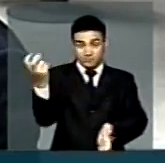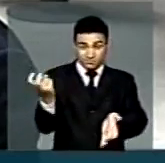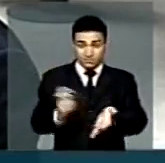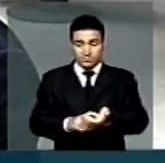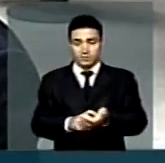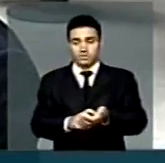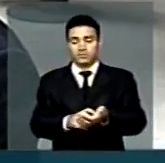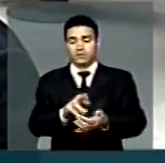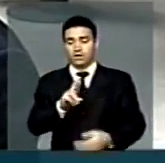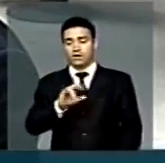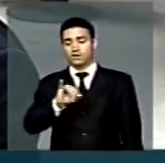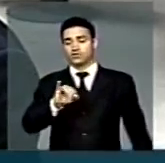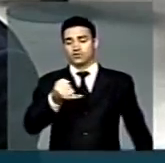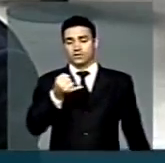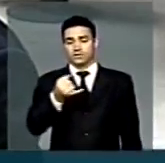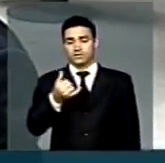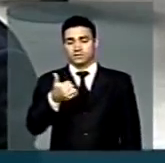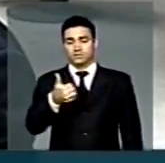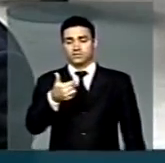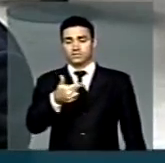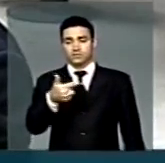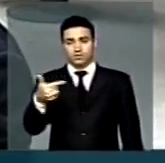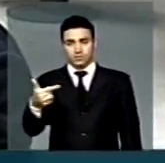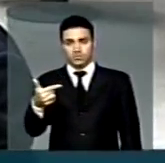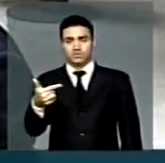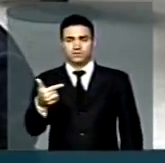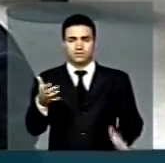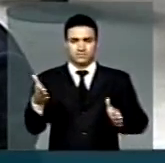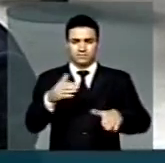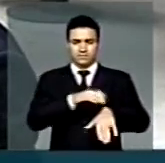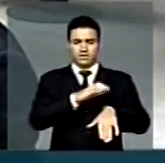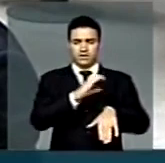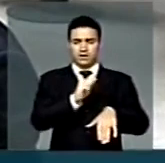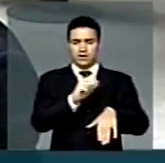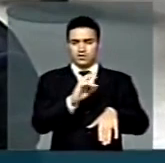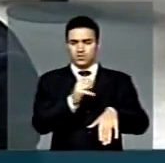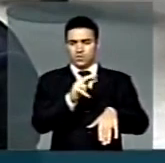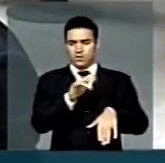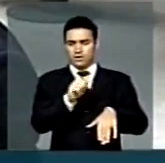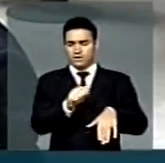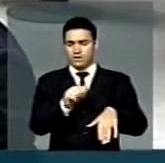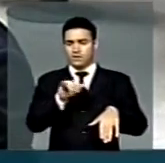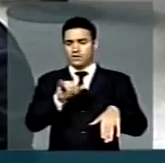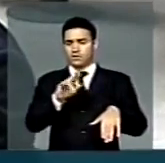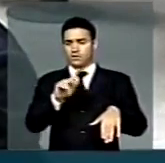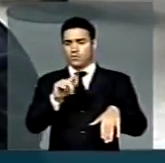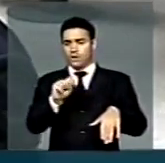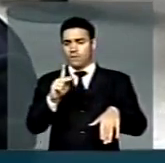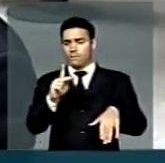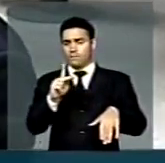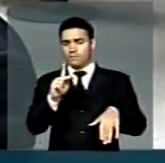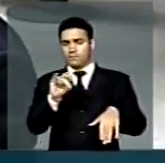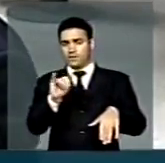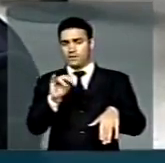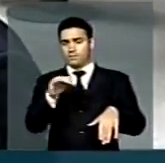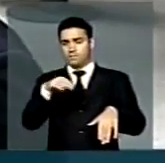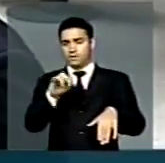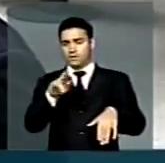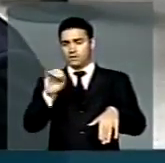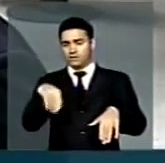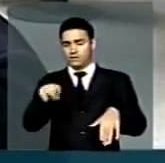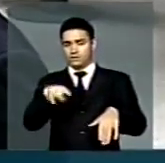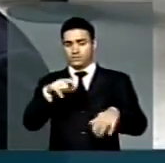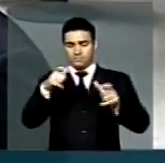na RJ-122, ali entre Cachoeiras de Macacu e Guapimirim, no ponto conhecido como Parada